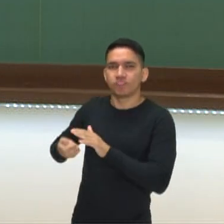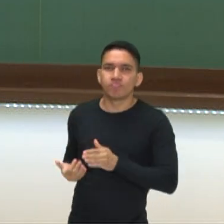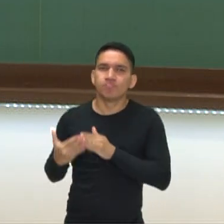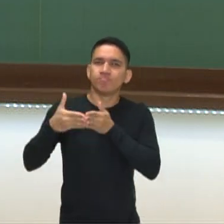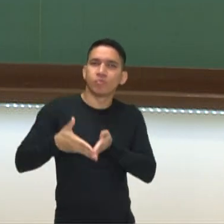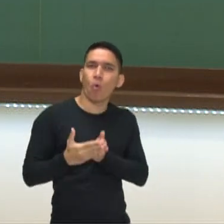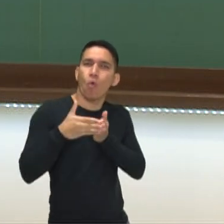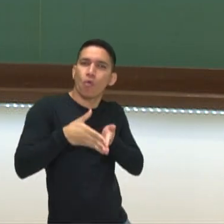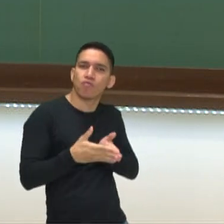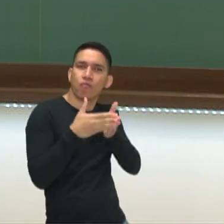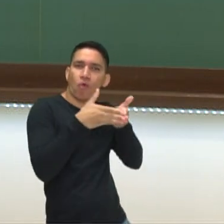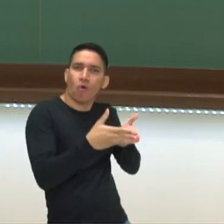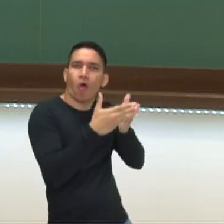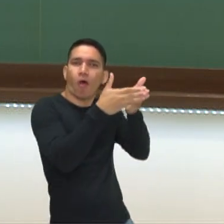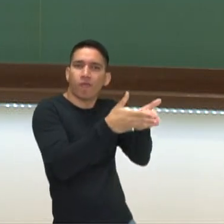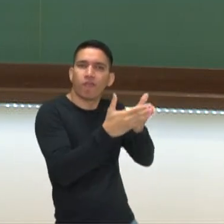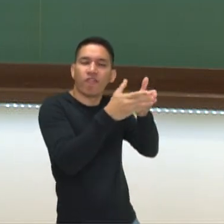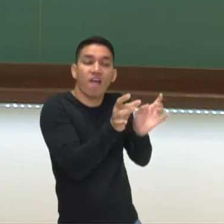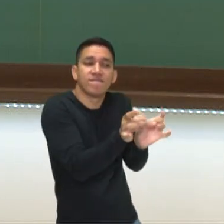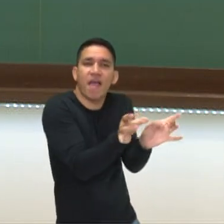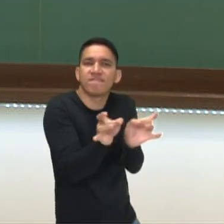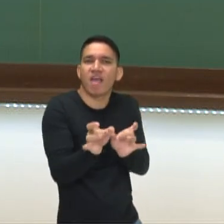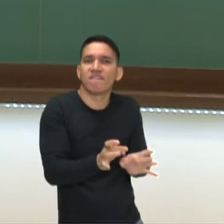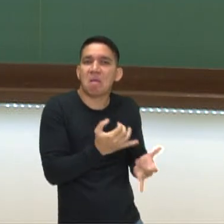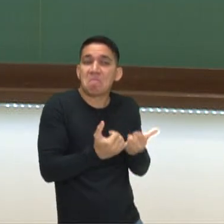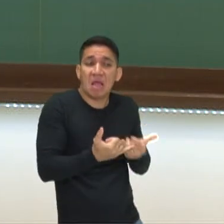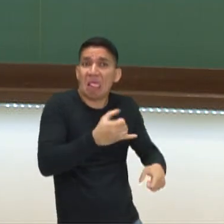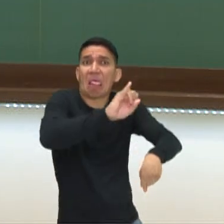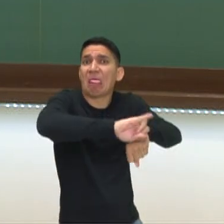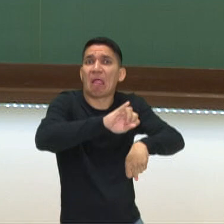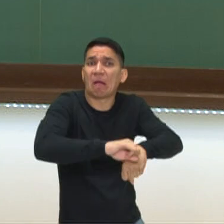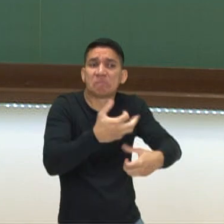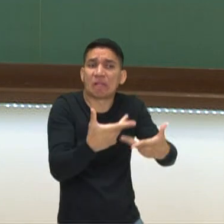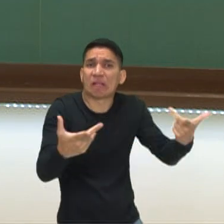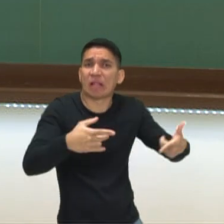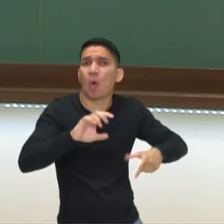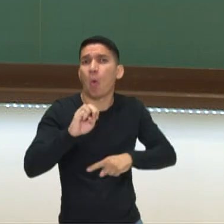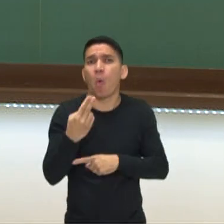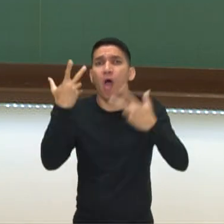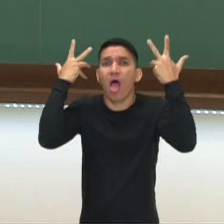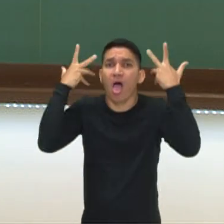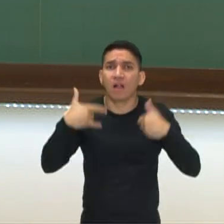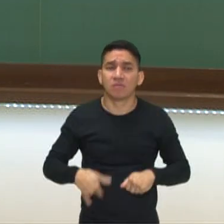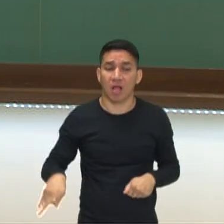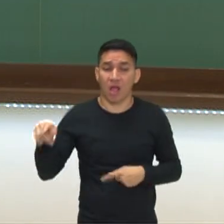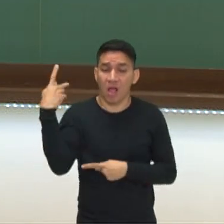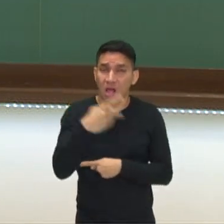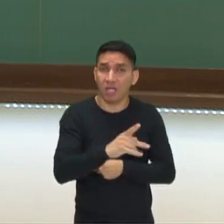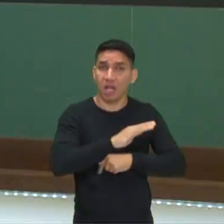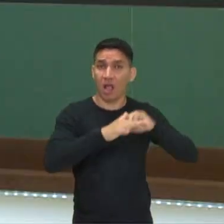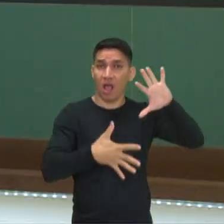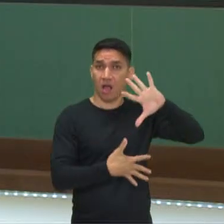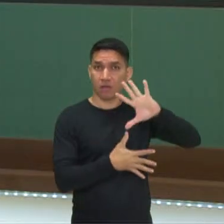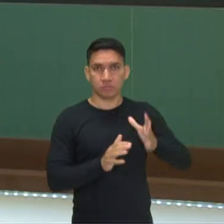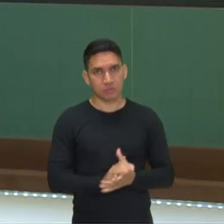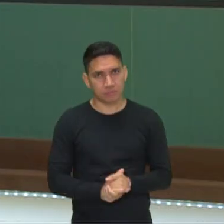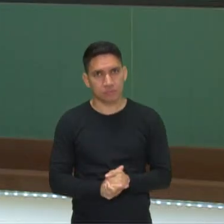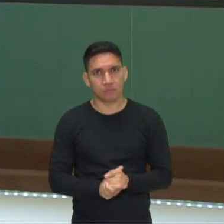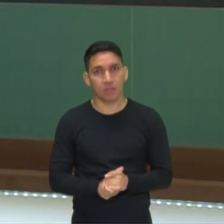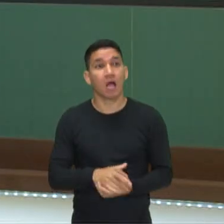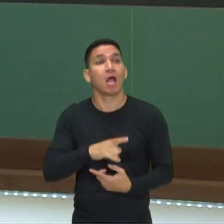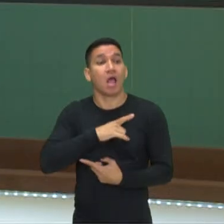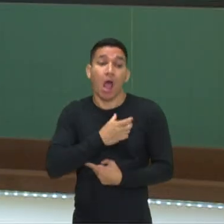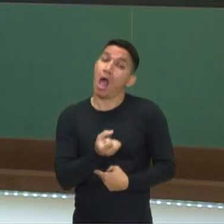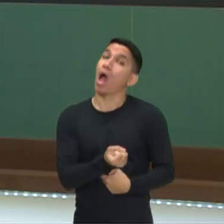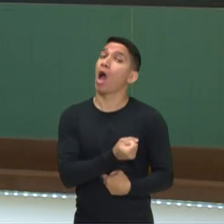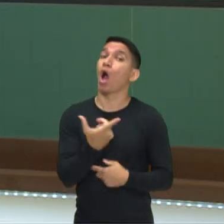atlântico e vendidas como se fossem objetos ou animais nas Américas. A gente tem alguns locais